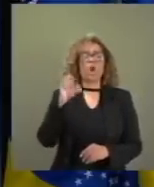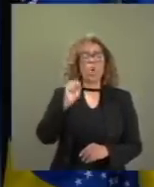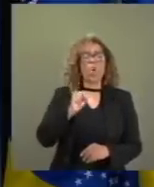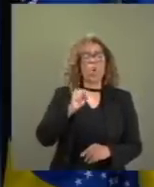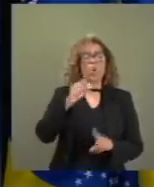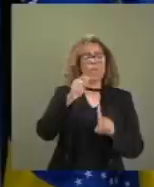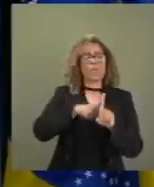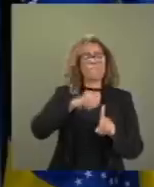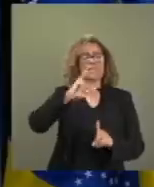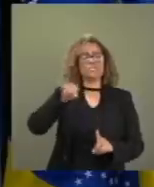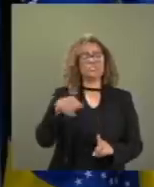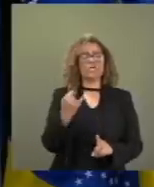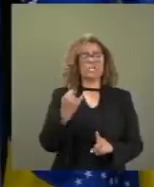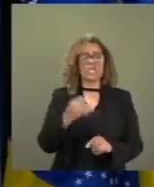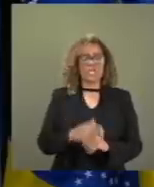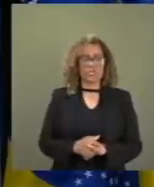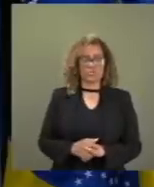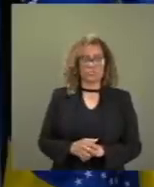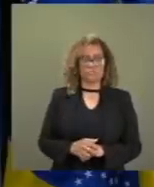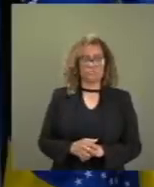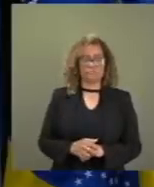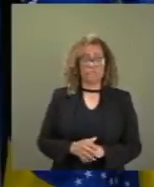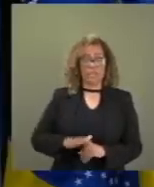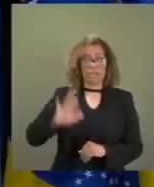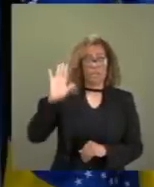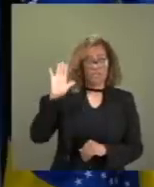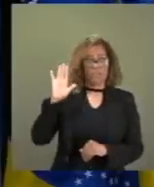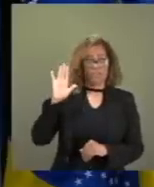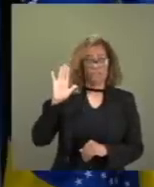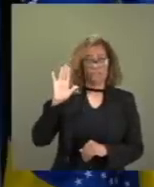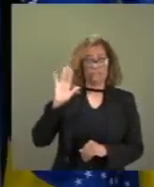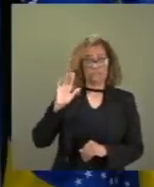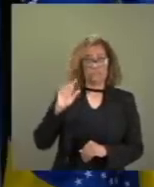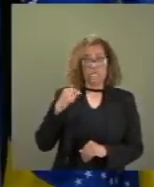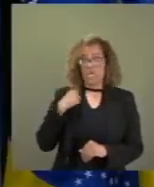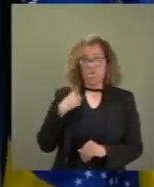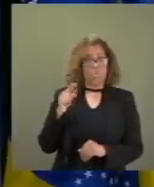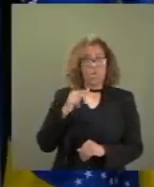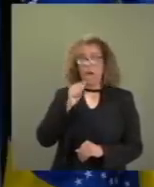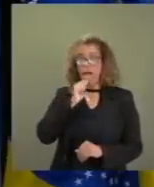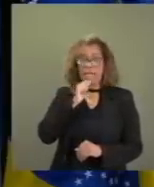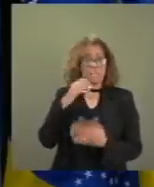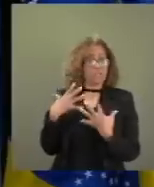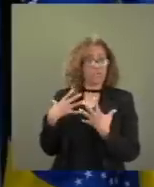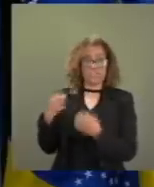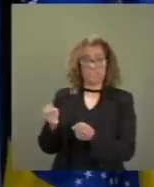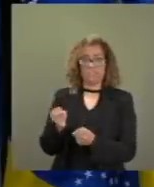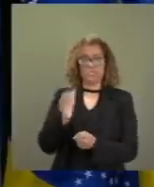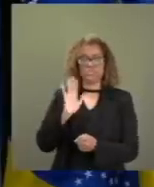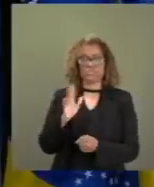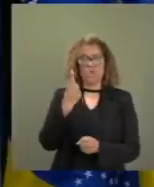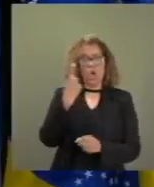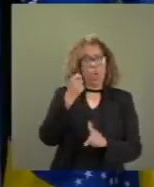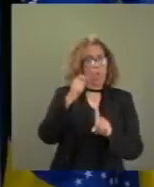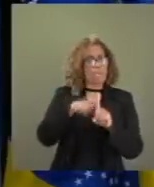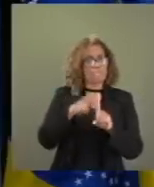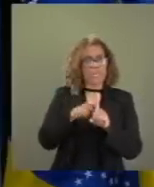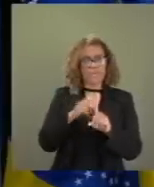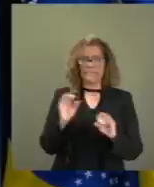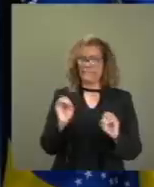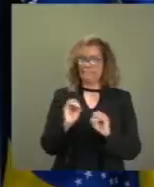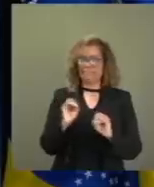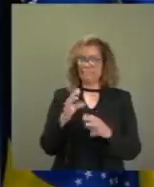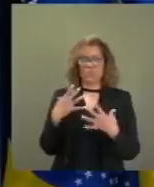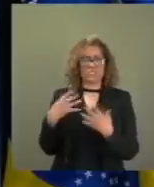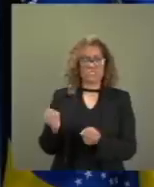o meu a minha questão de ordem ainda eu não recebi Já faz mais de um mês eu não queria